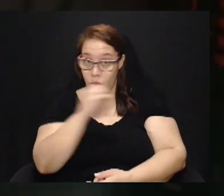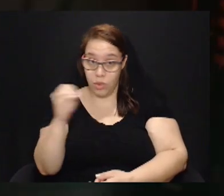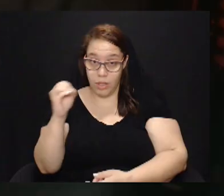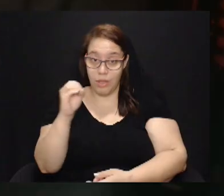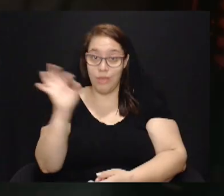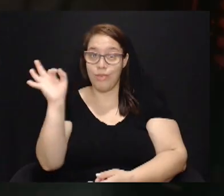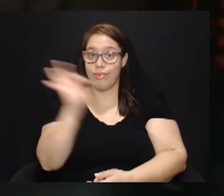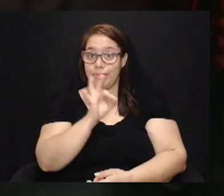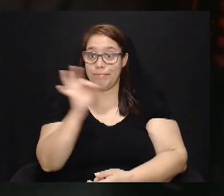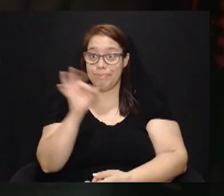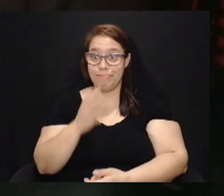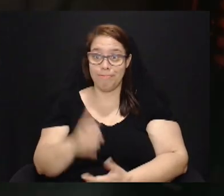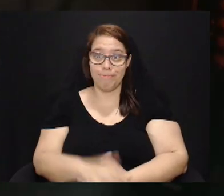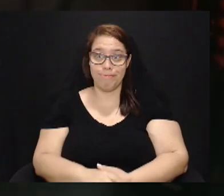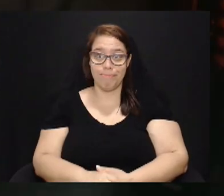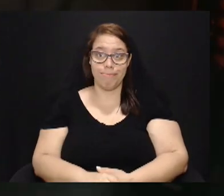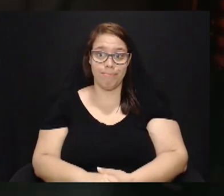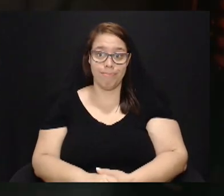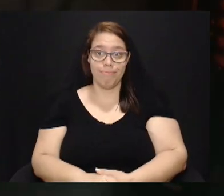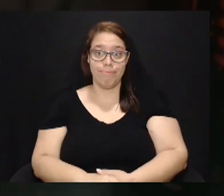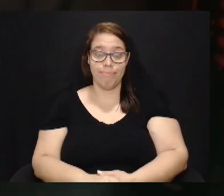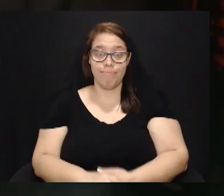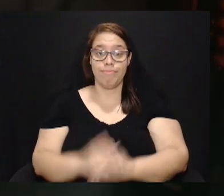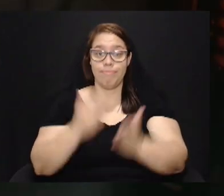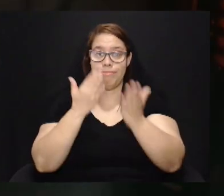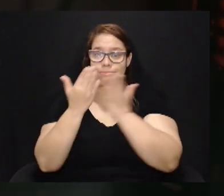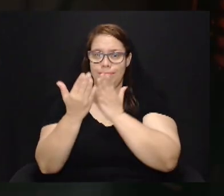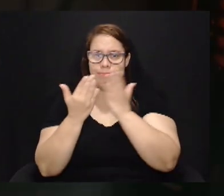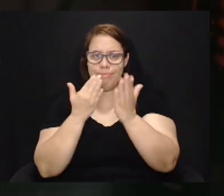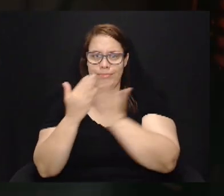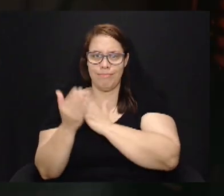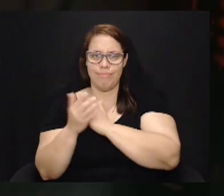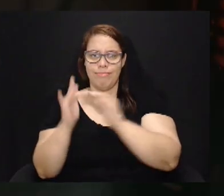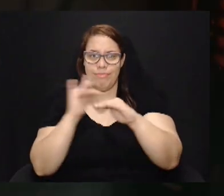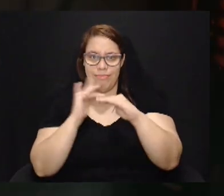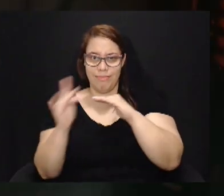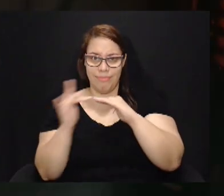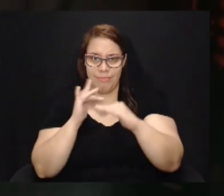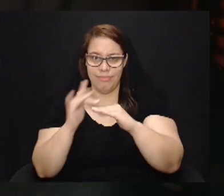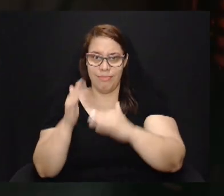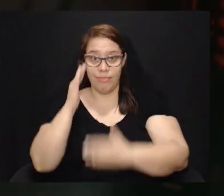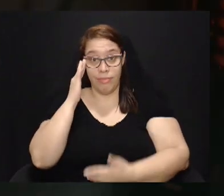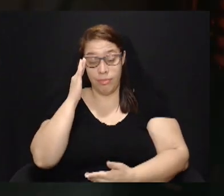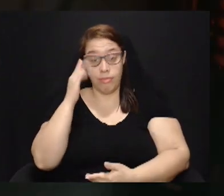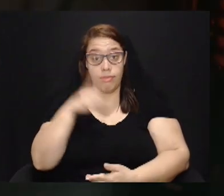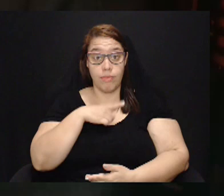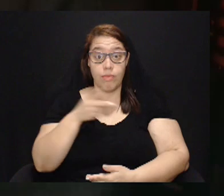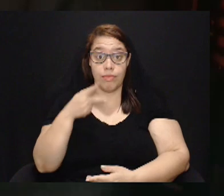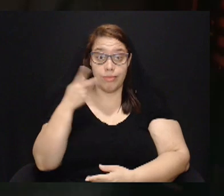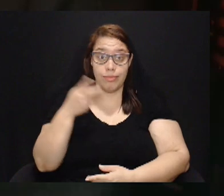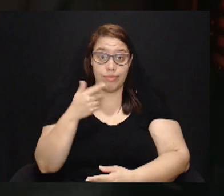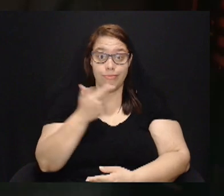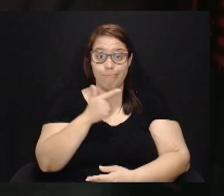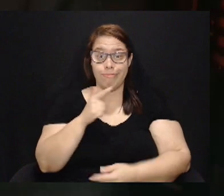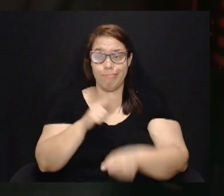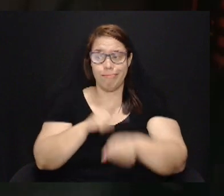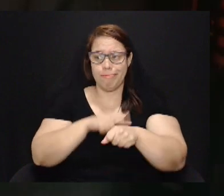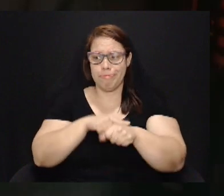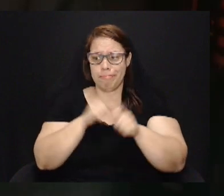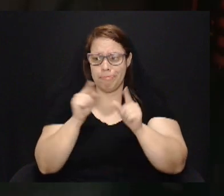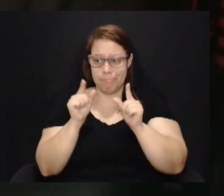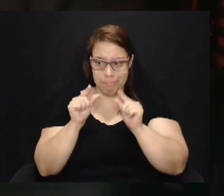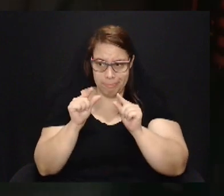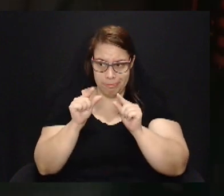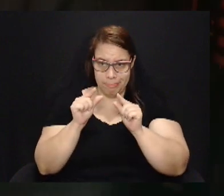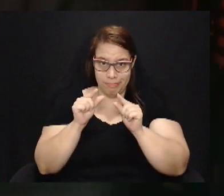polêmica aí, tem a questão da comparação, tem a questão da rede social, é tanta coisa que a gente quer falar, mas a gente tá com pouco tempo, né? Pouco tempo